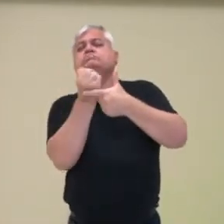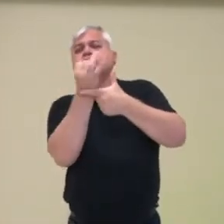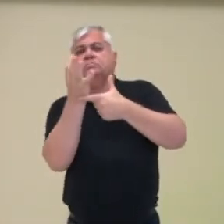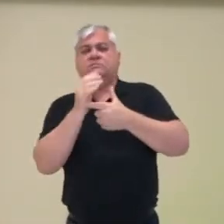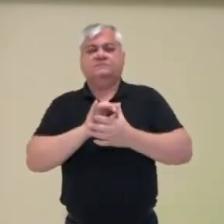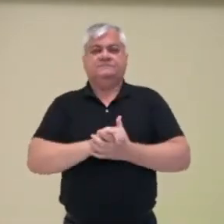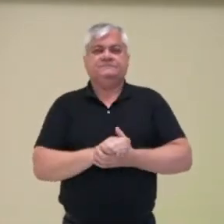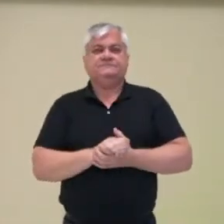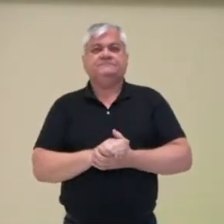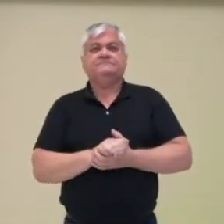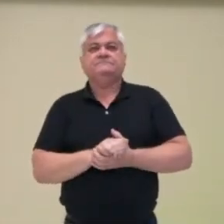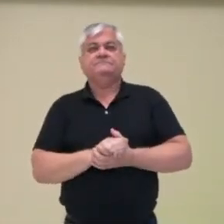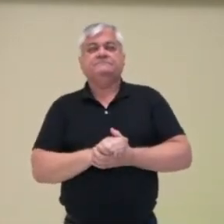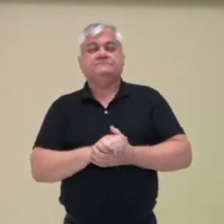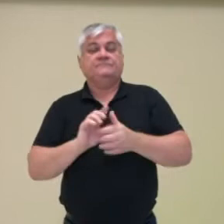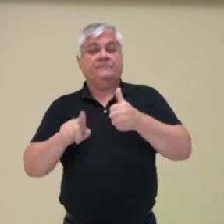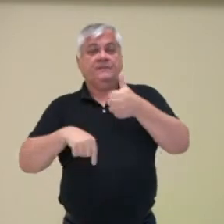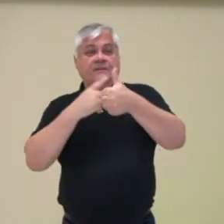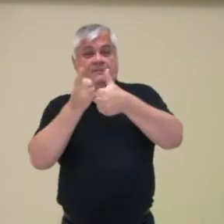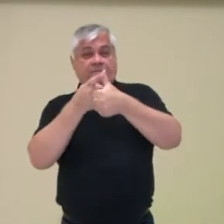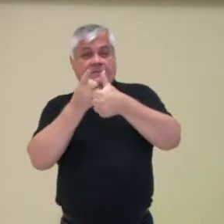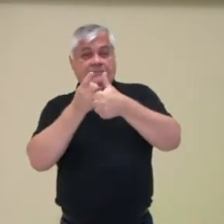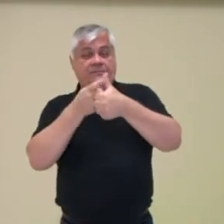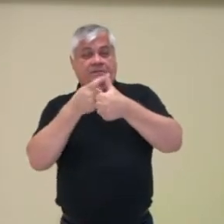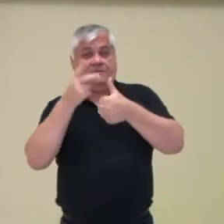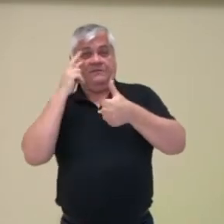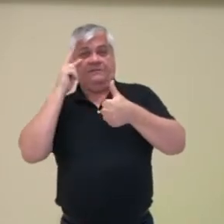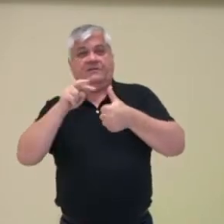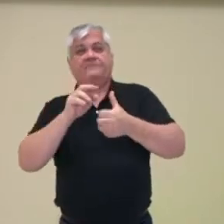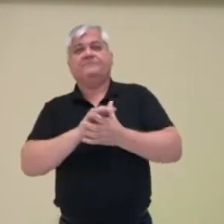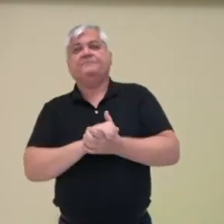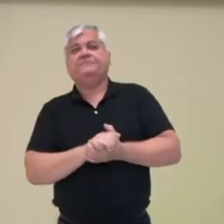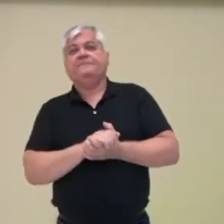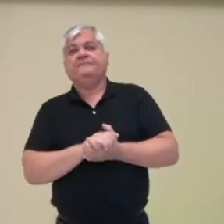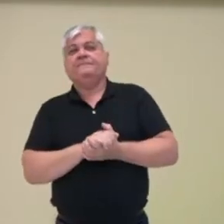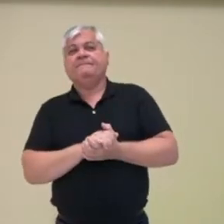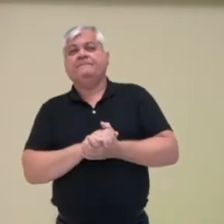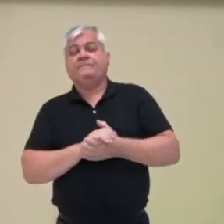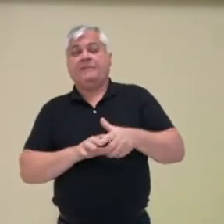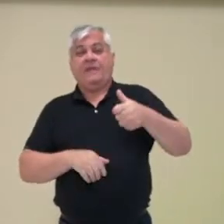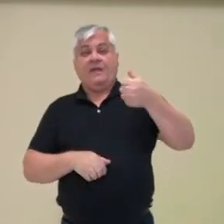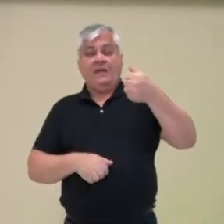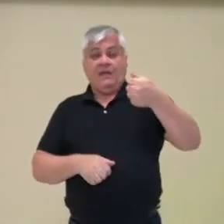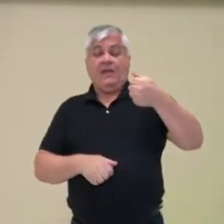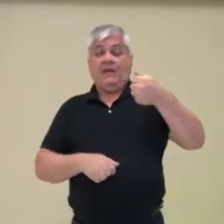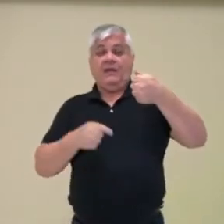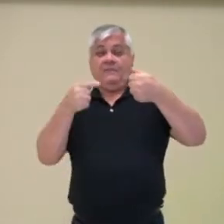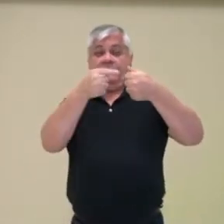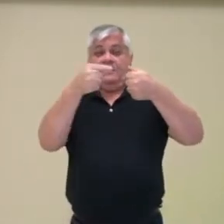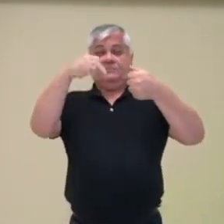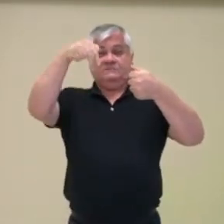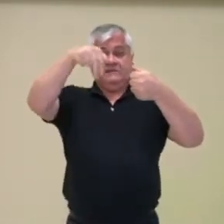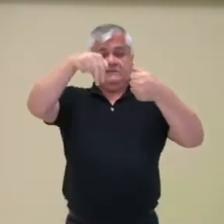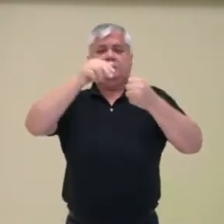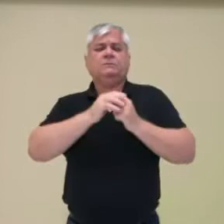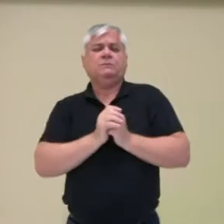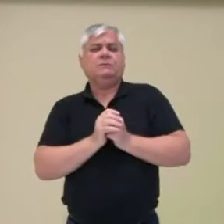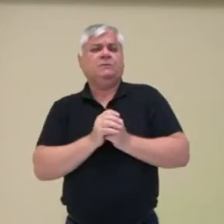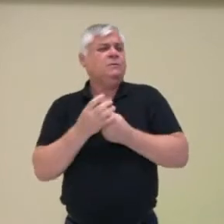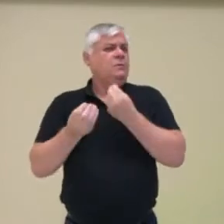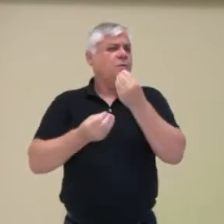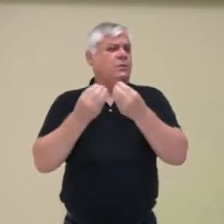repetir. Primeira propriedade que nós vamos rever aqui, A elevado na menos N. Quando